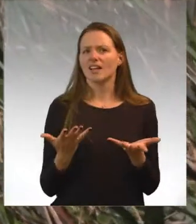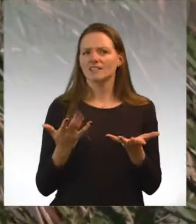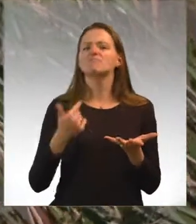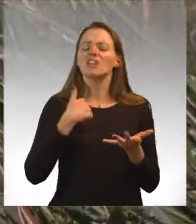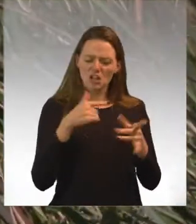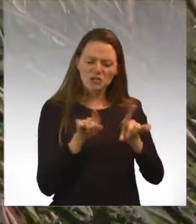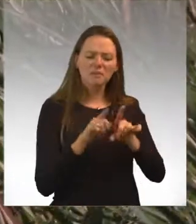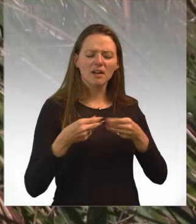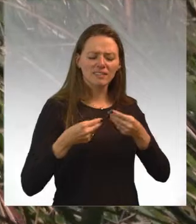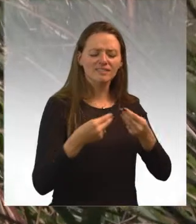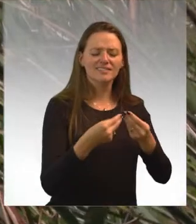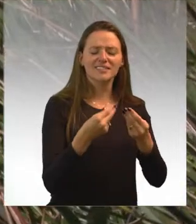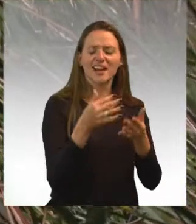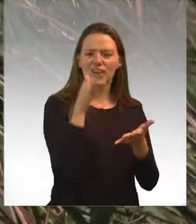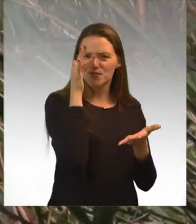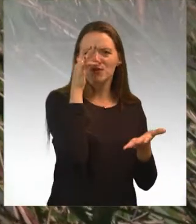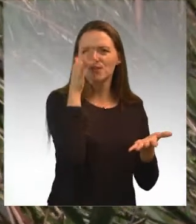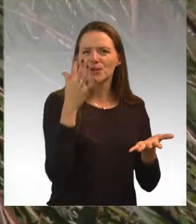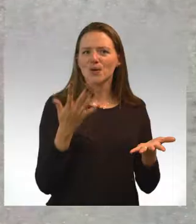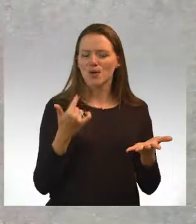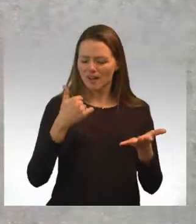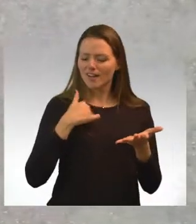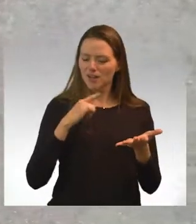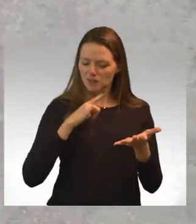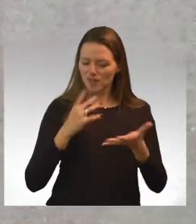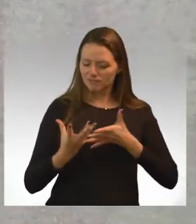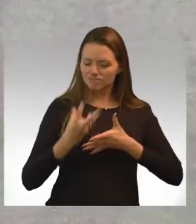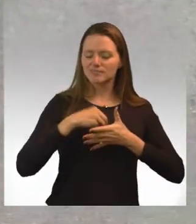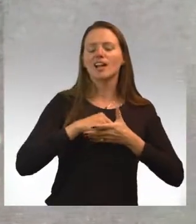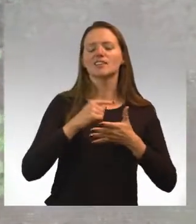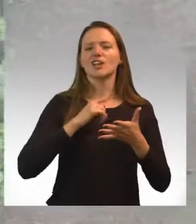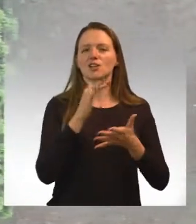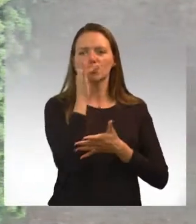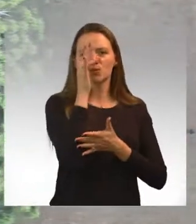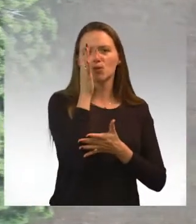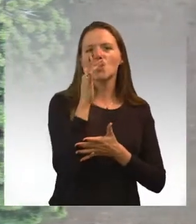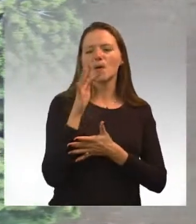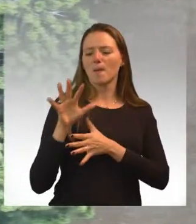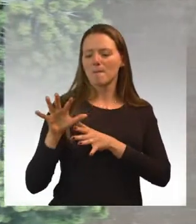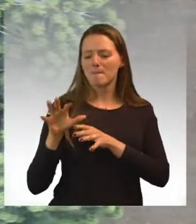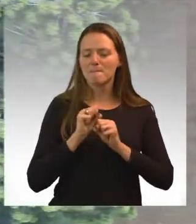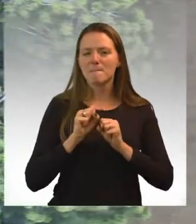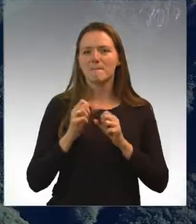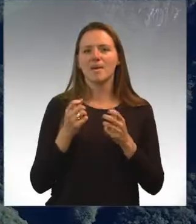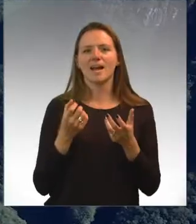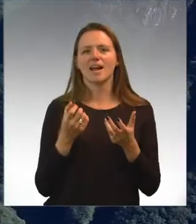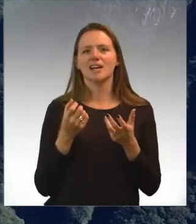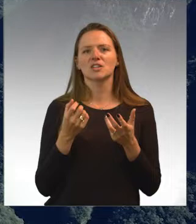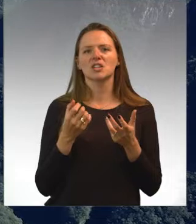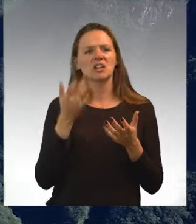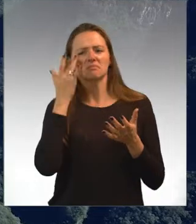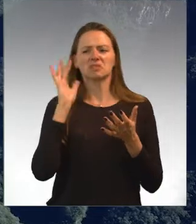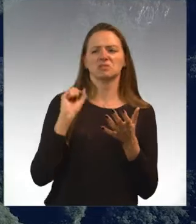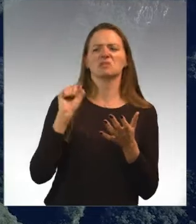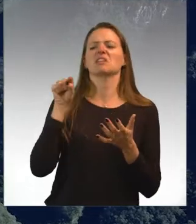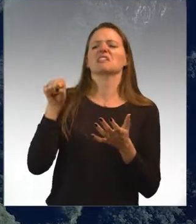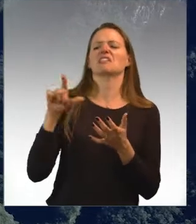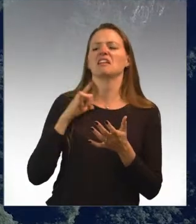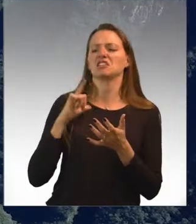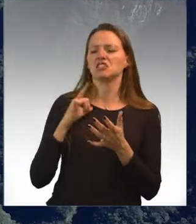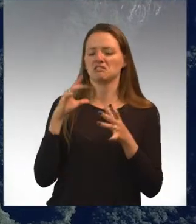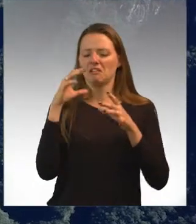flor, eu carrego flor, carrego, não sei o que ele carregava também,